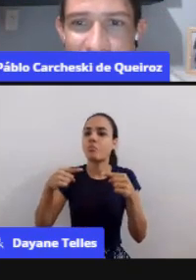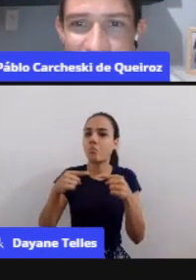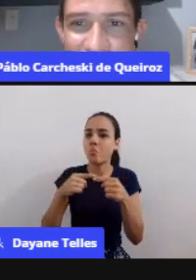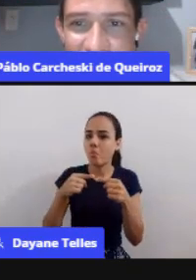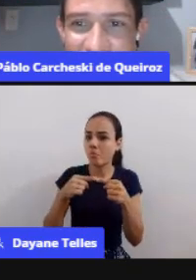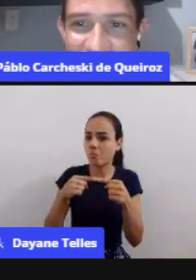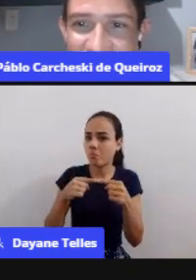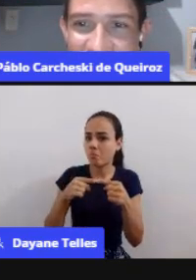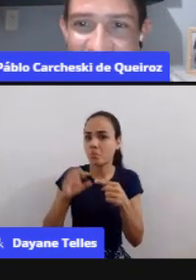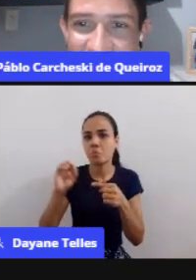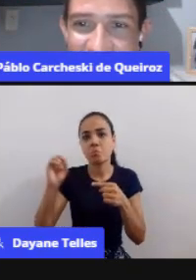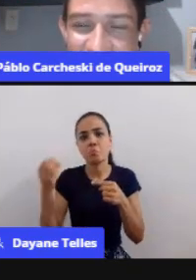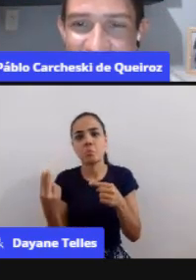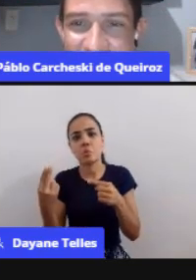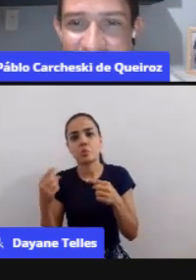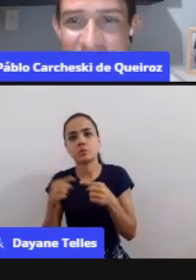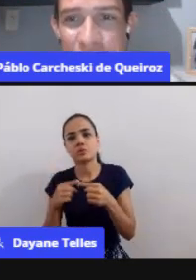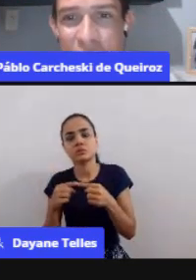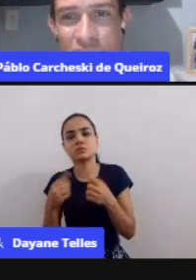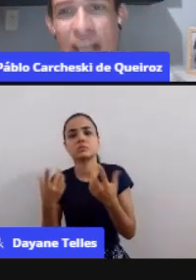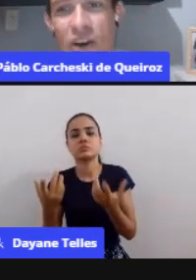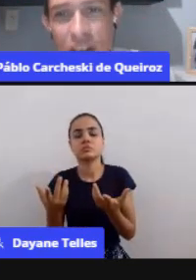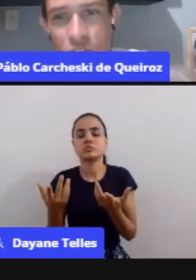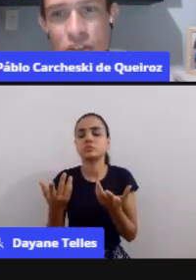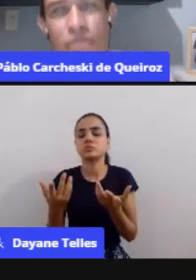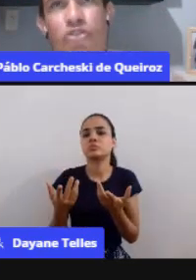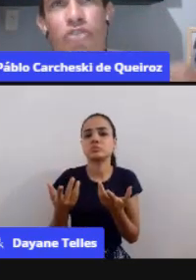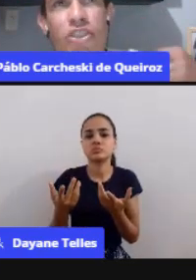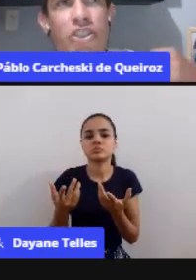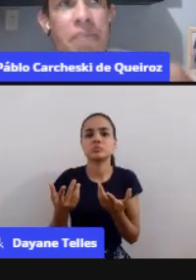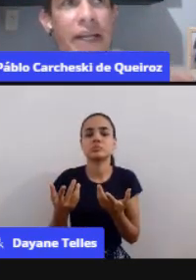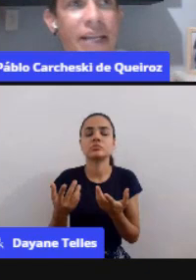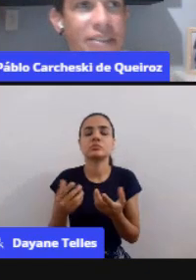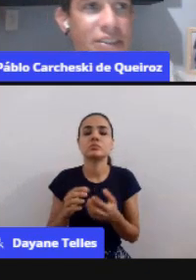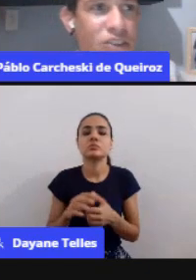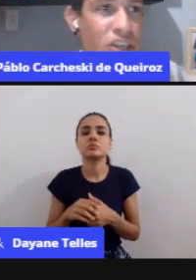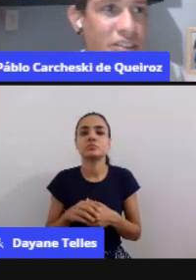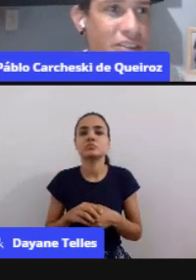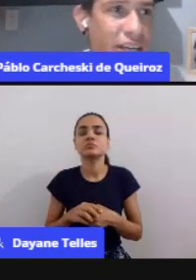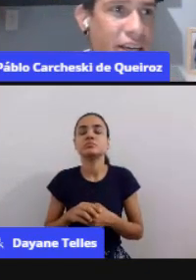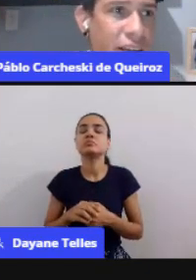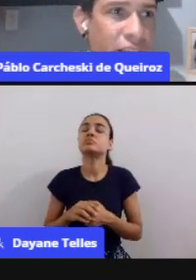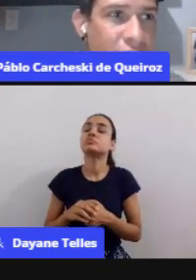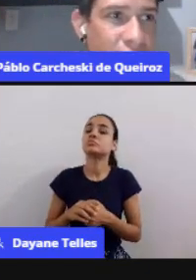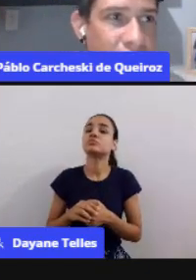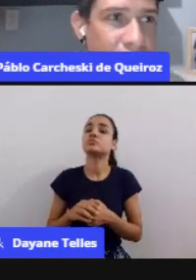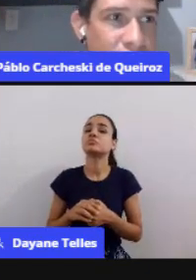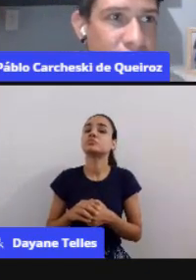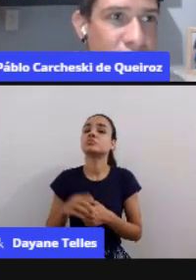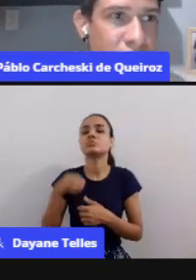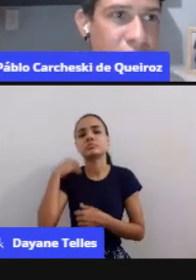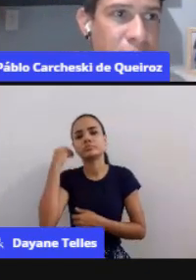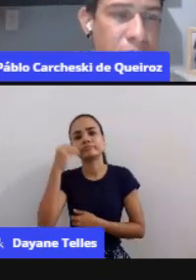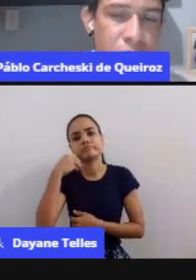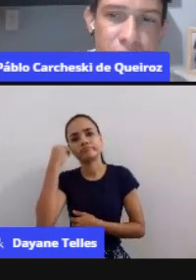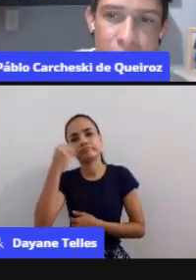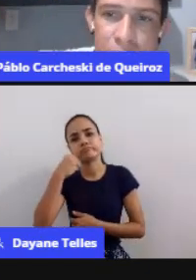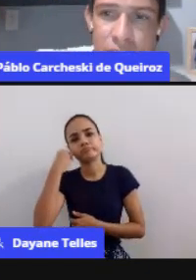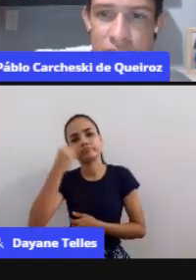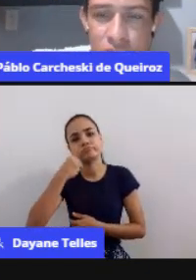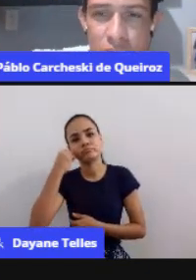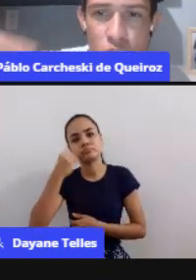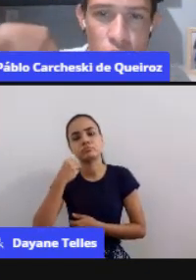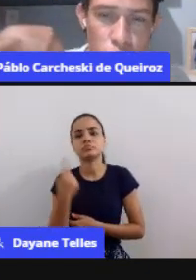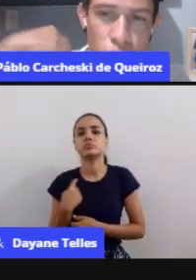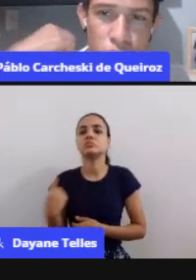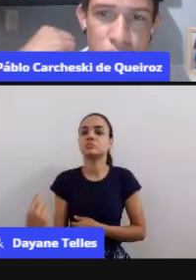Ok. Então, né, Aguinaldo, esse aqui também é outro fruto de experiências nossas, né? A gente sabe